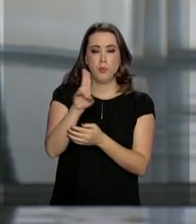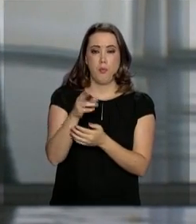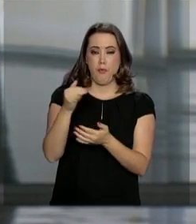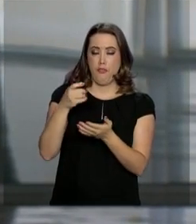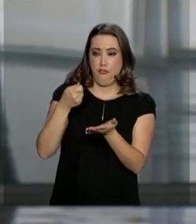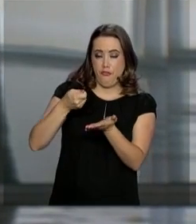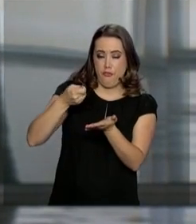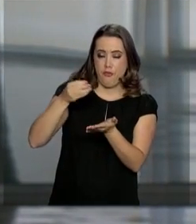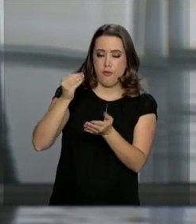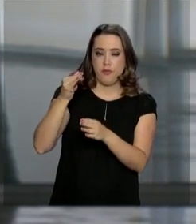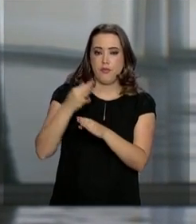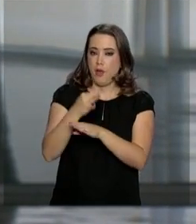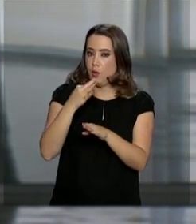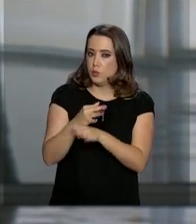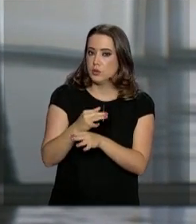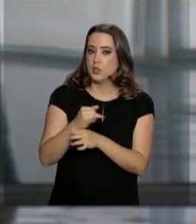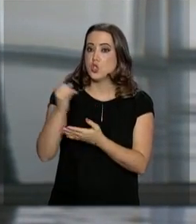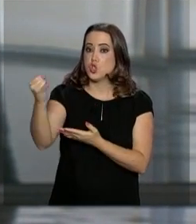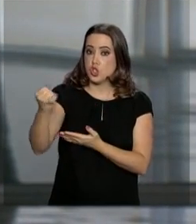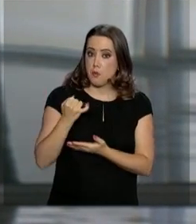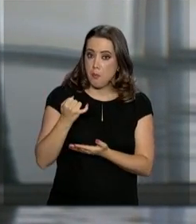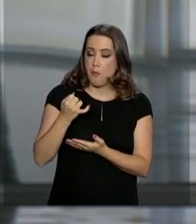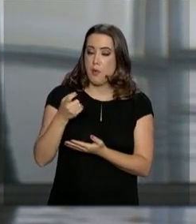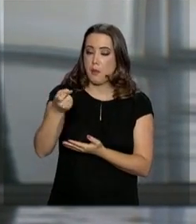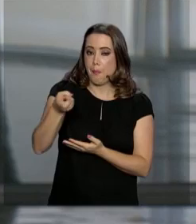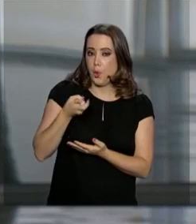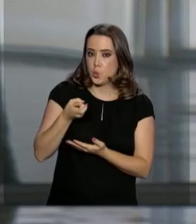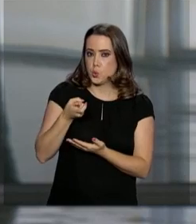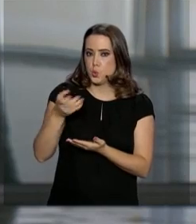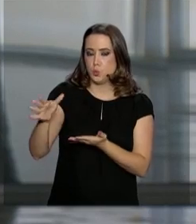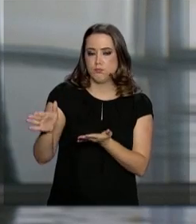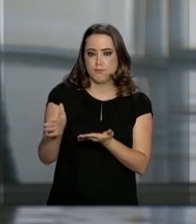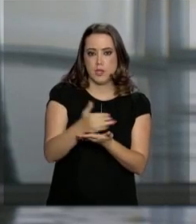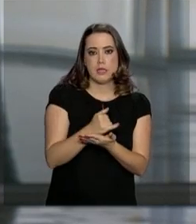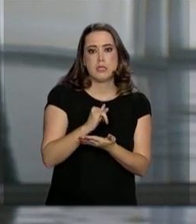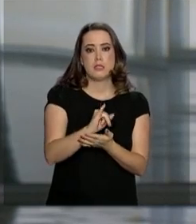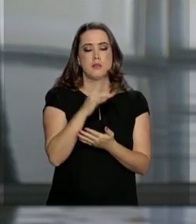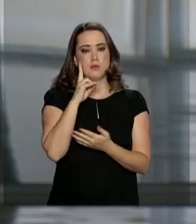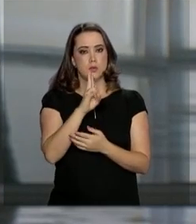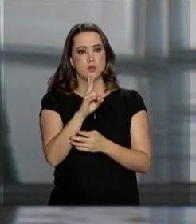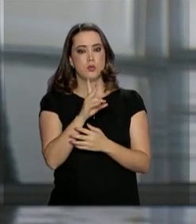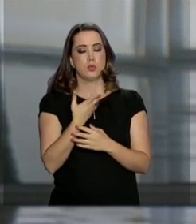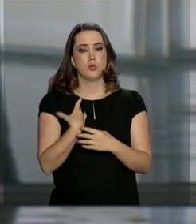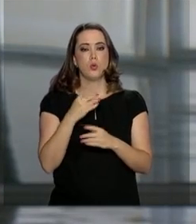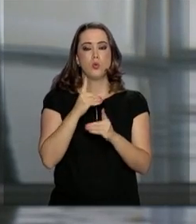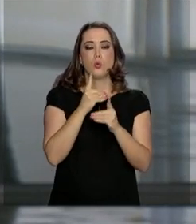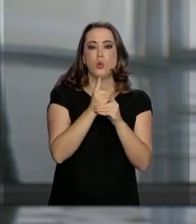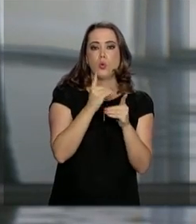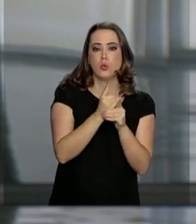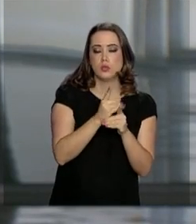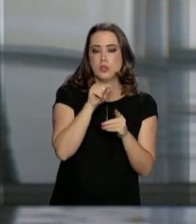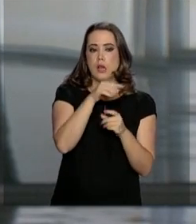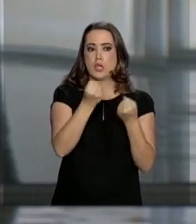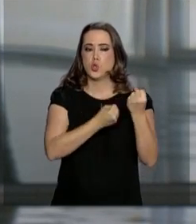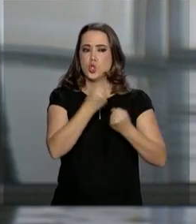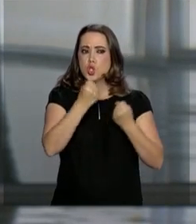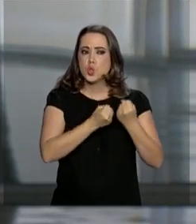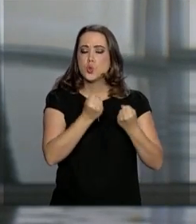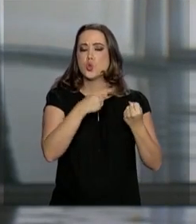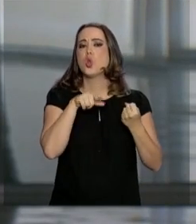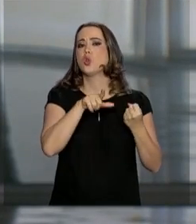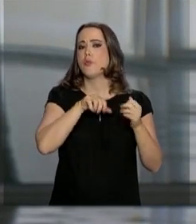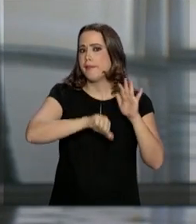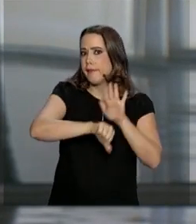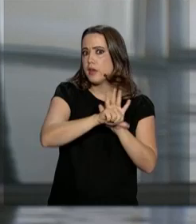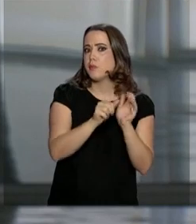mercadorias. Quem for pego dirigindo, cometendo um desses crimes, terá carteira de habilitação suspensa na hora. E